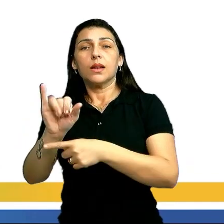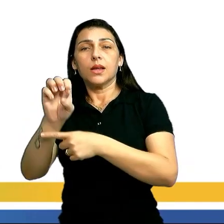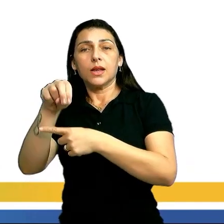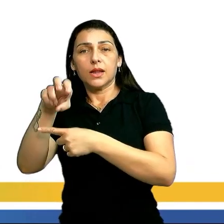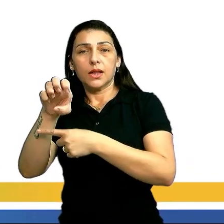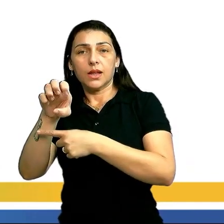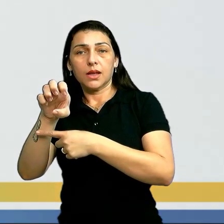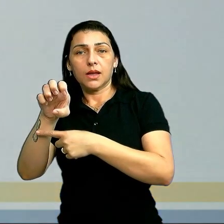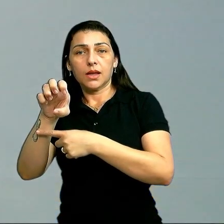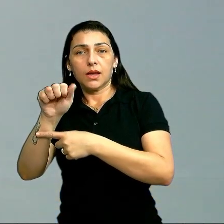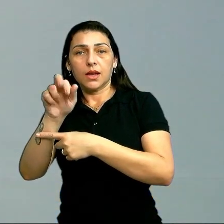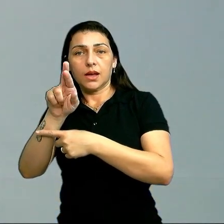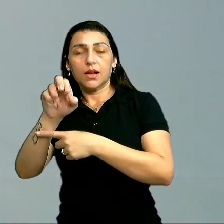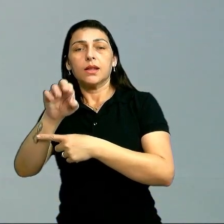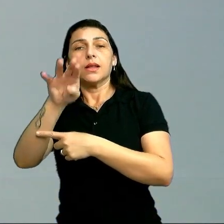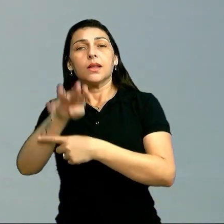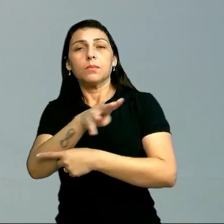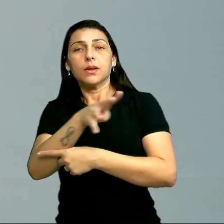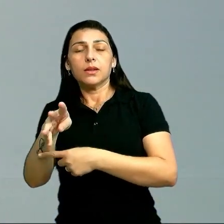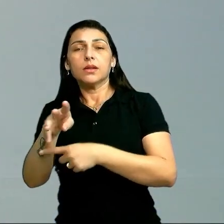e matrizes.